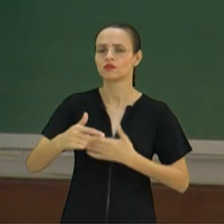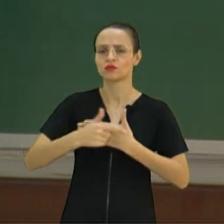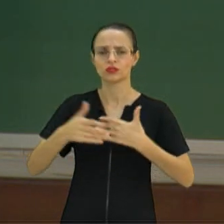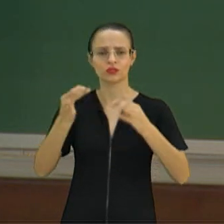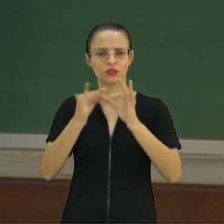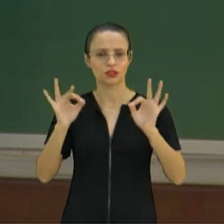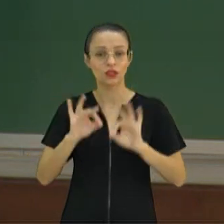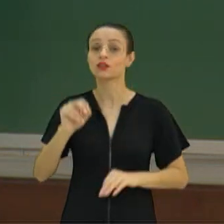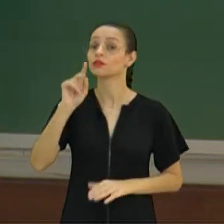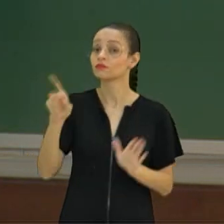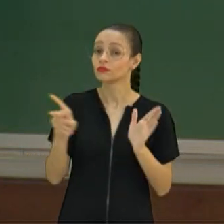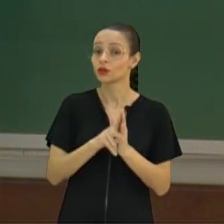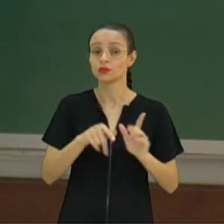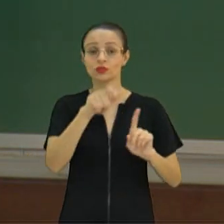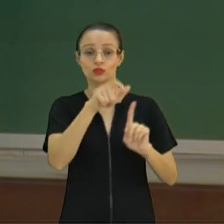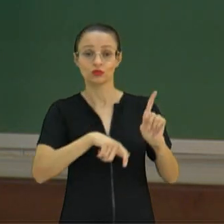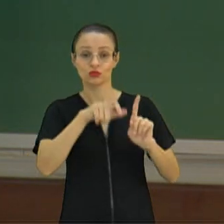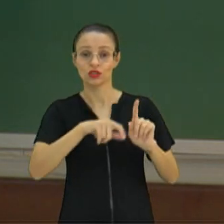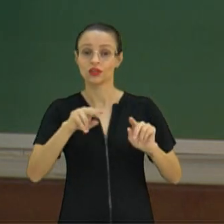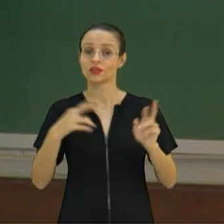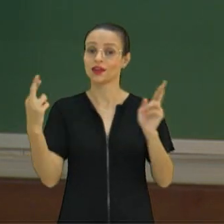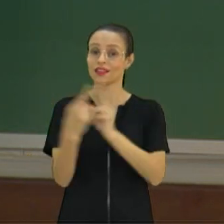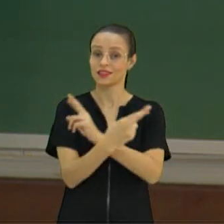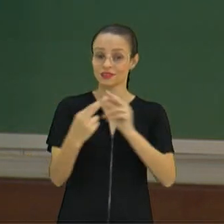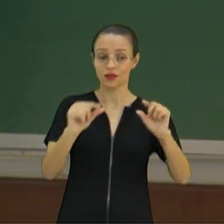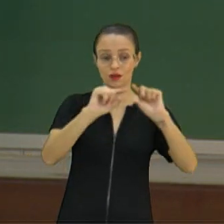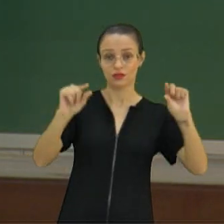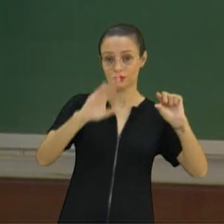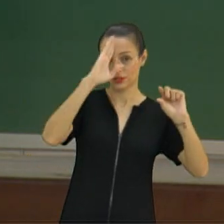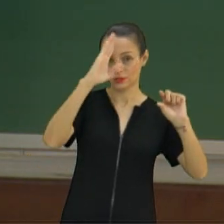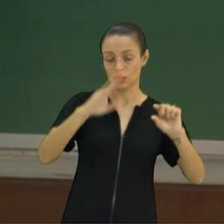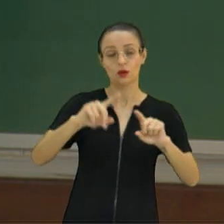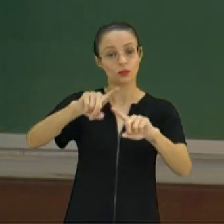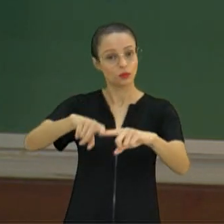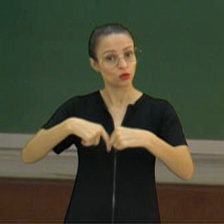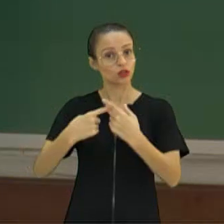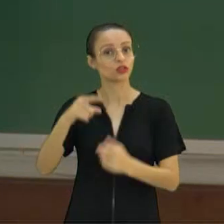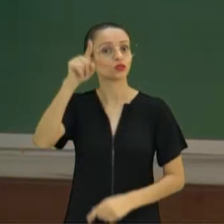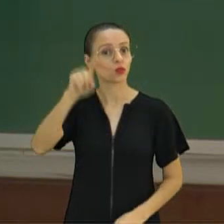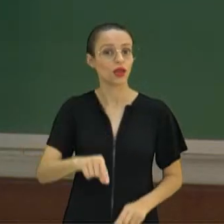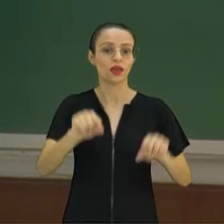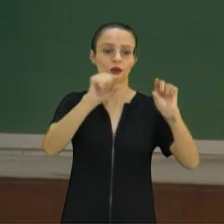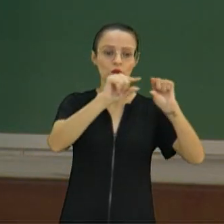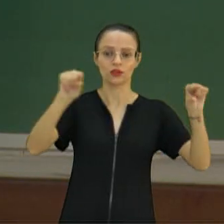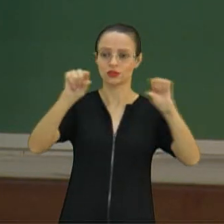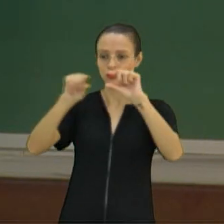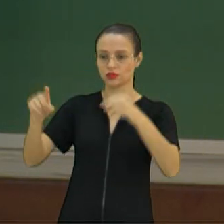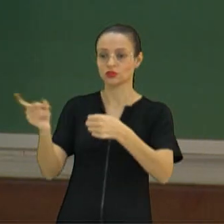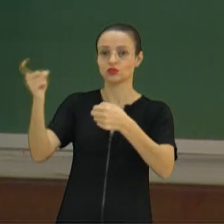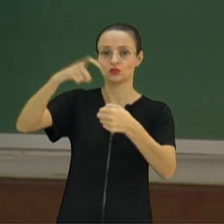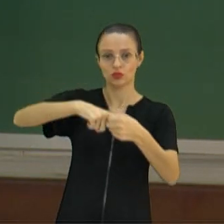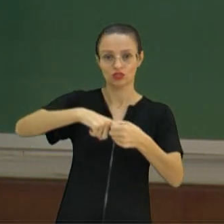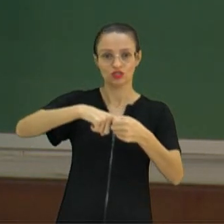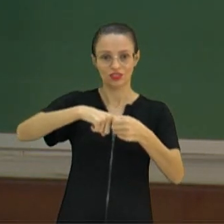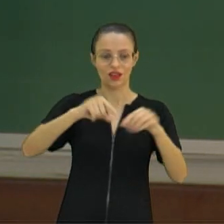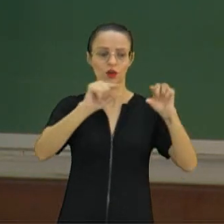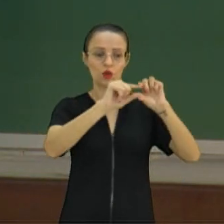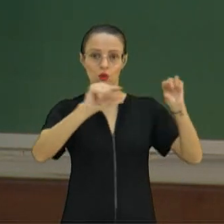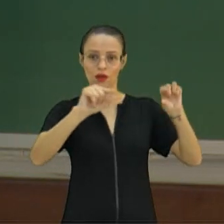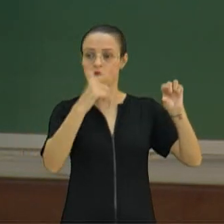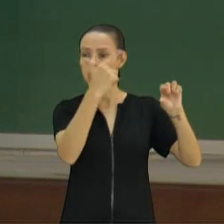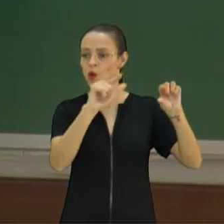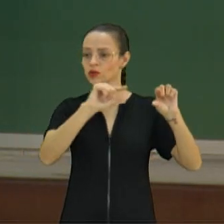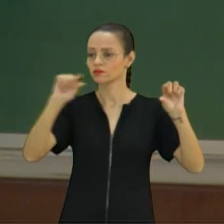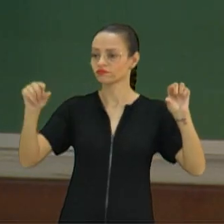de sujeito em relação à oração principal. Por isso que ela é subordinada. Ela completa, de certa forma,